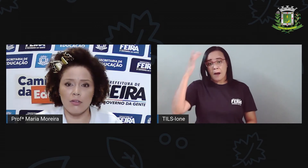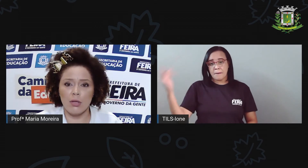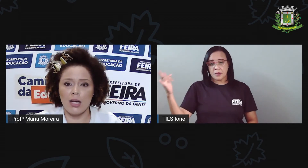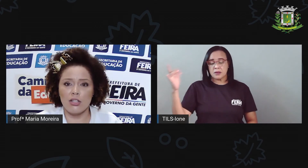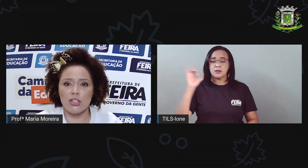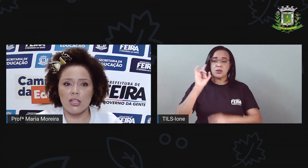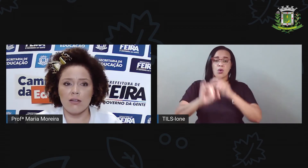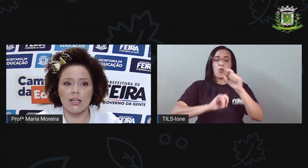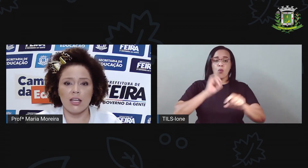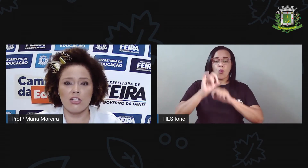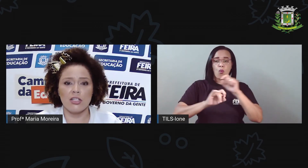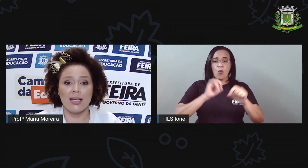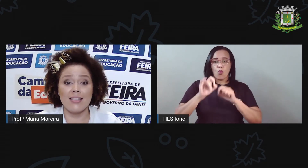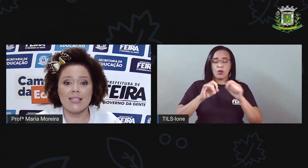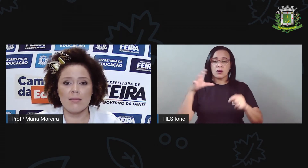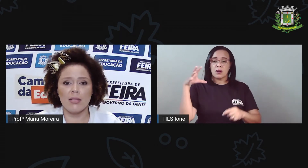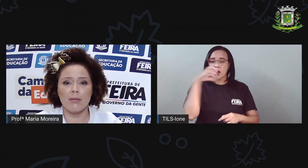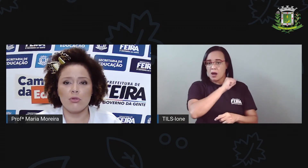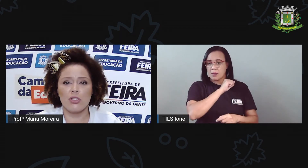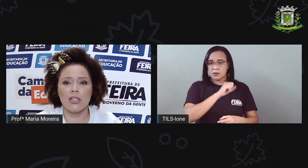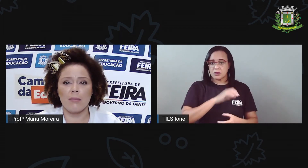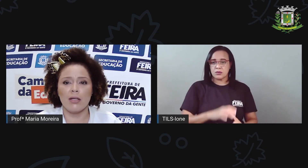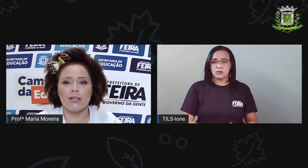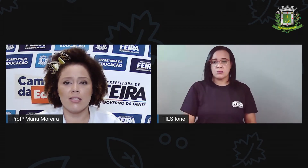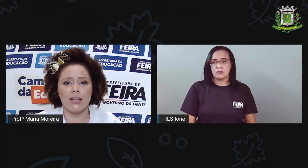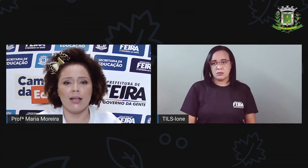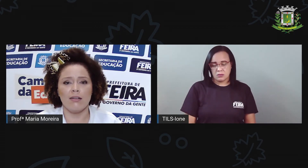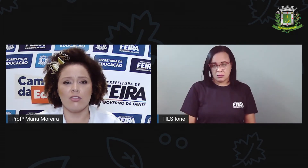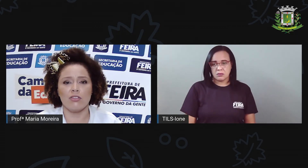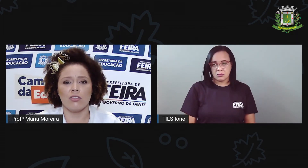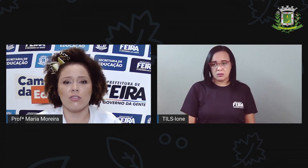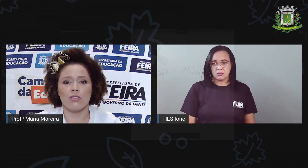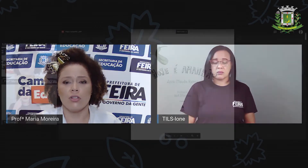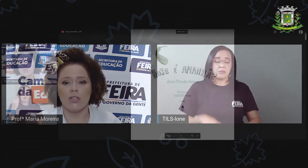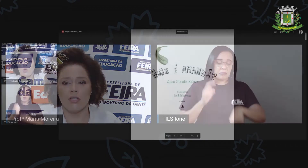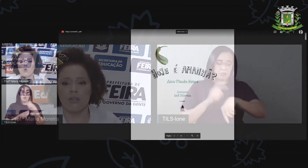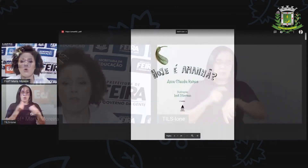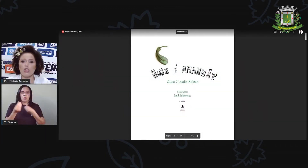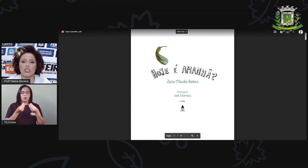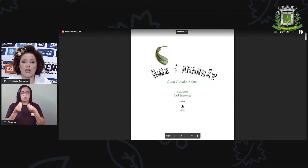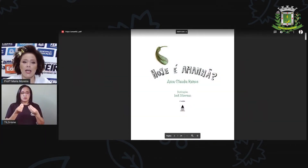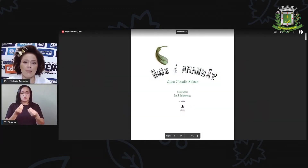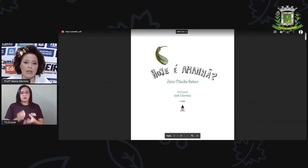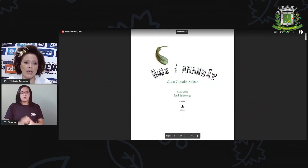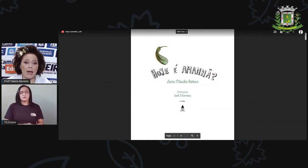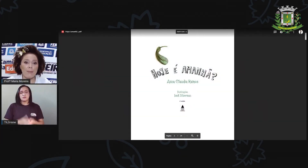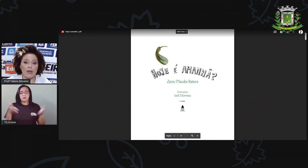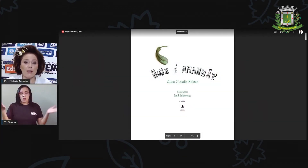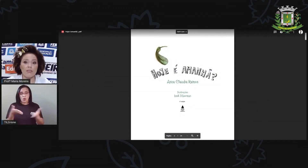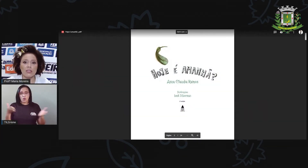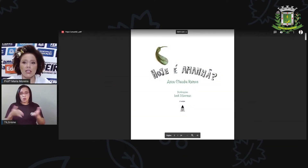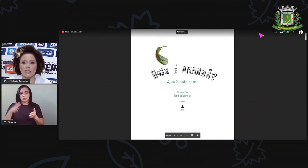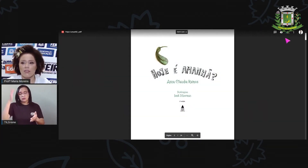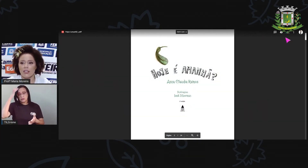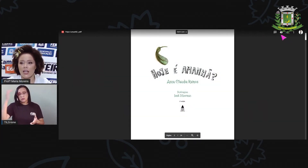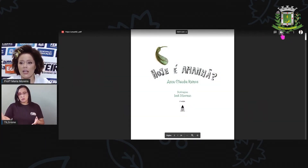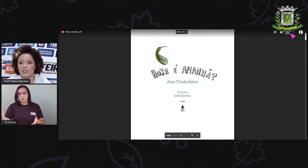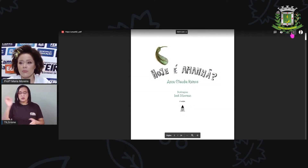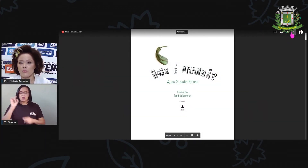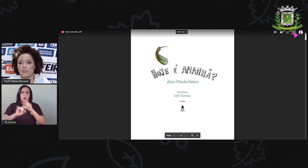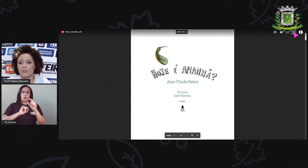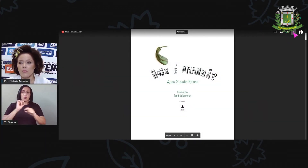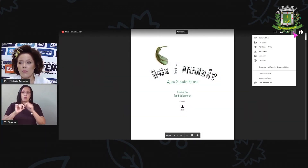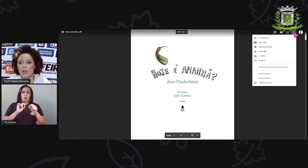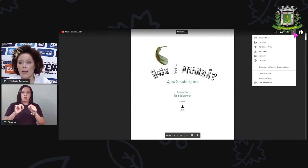amanhã. Vamos lá, ligeirinho aqui, que a gente já está em cima na bucha de terminar a nossa aula, gente. Hoje é amanhã. A Pro quer que vocês, na